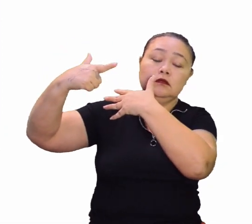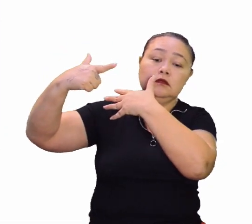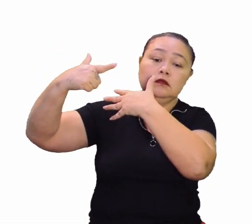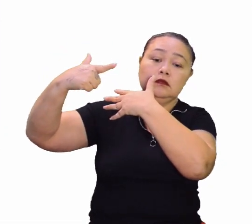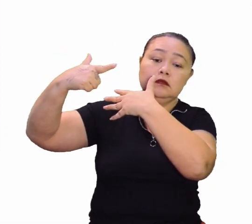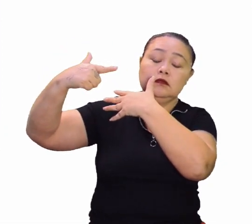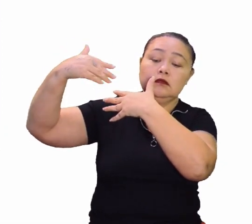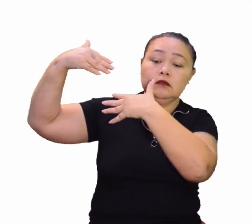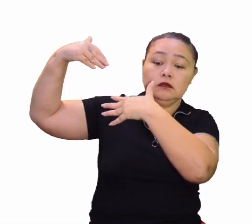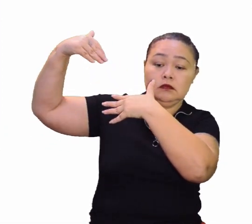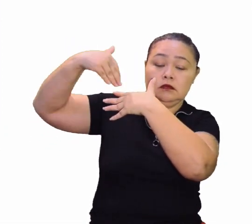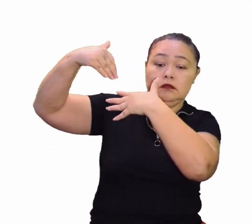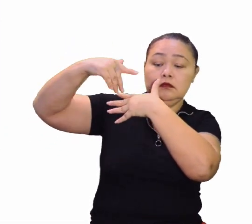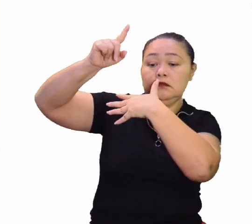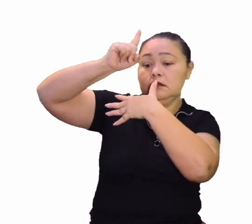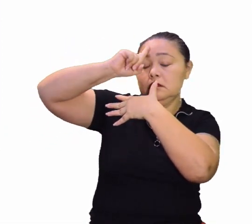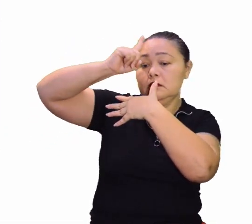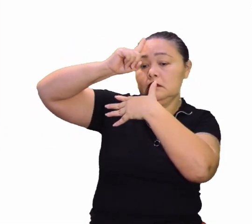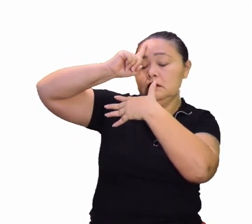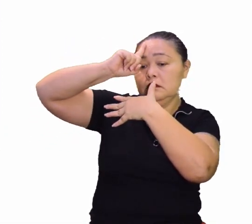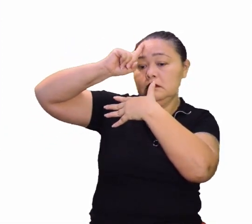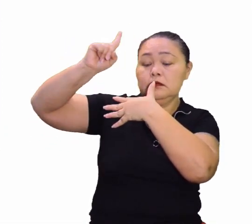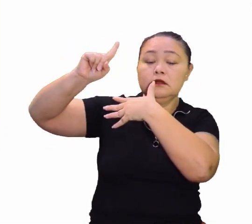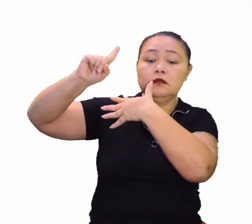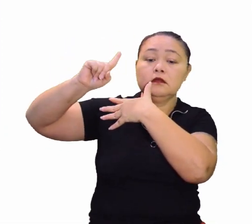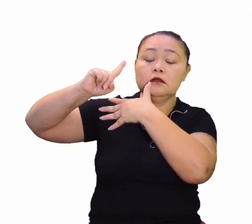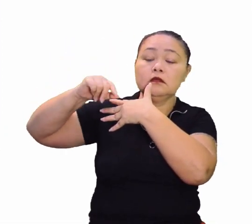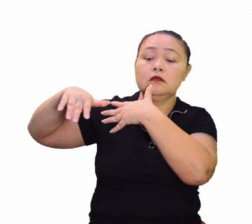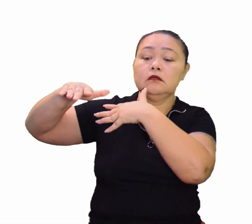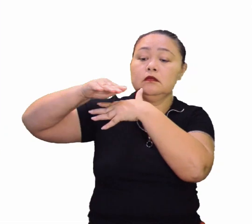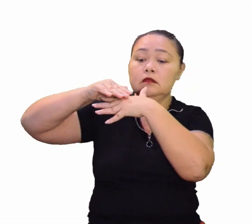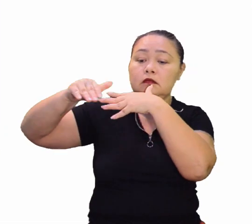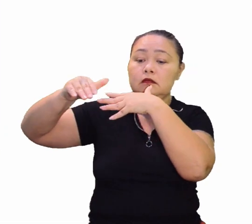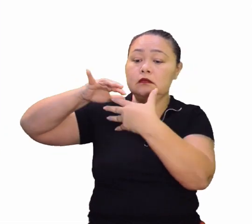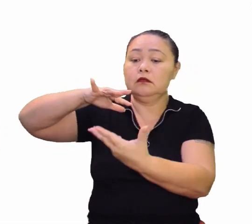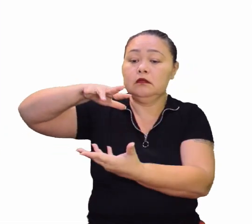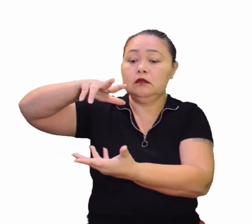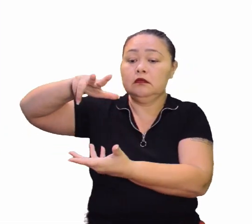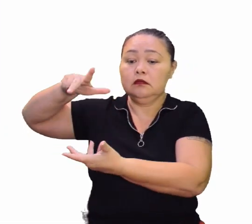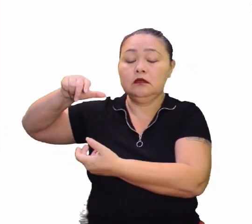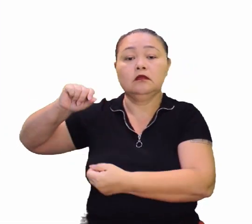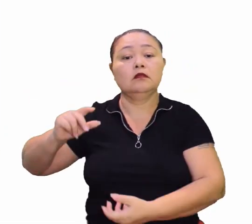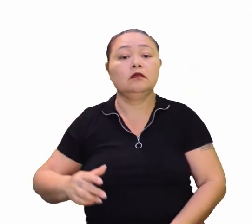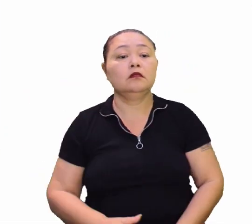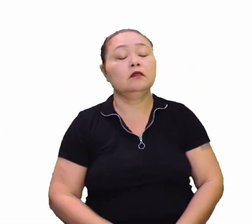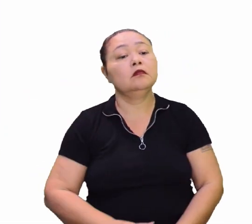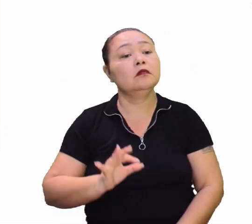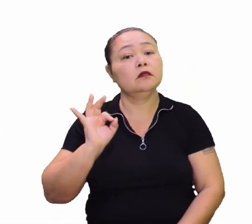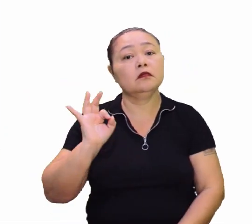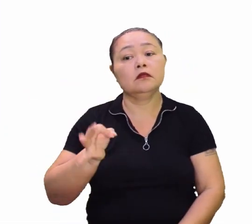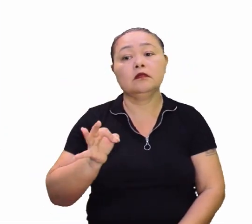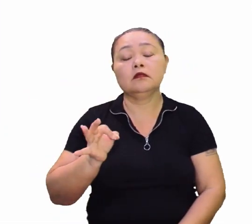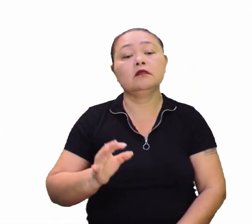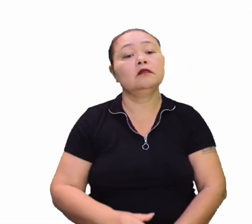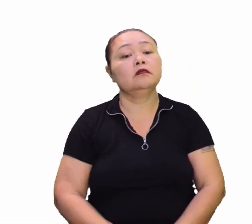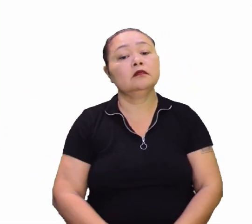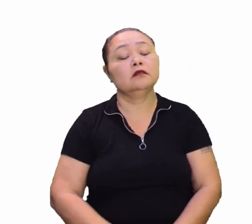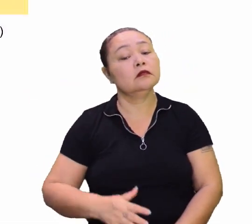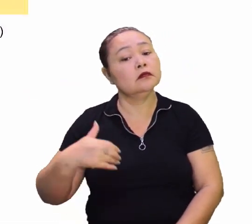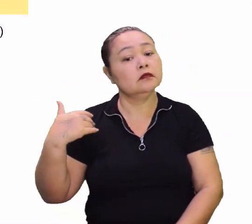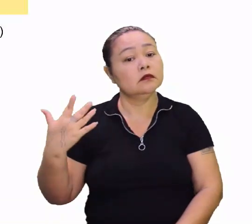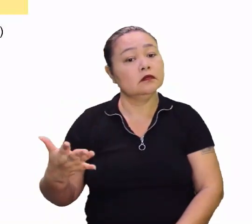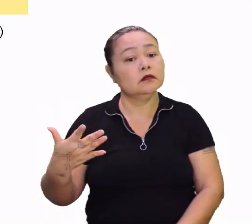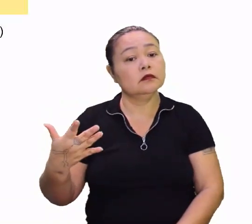que incide diariamente sobre a superfície terrestre. Certo, galera?